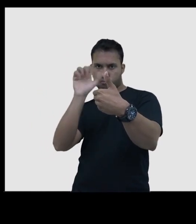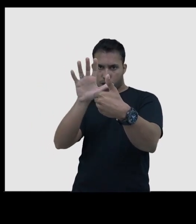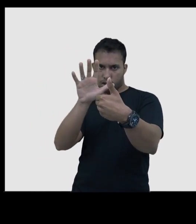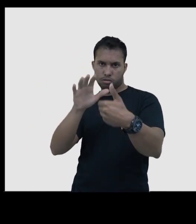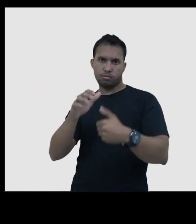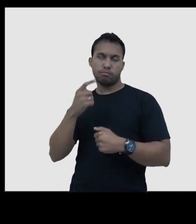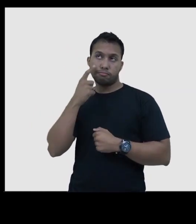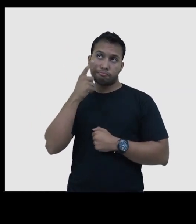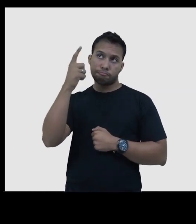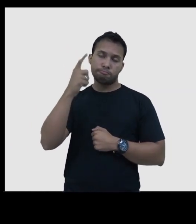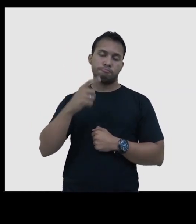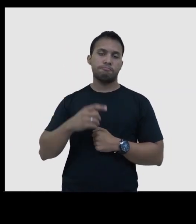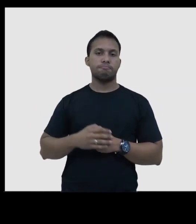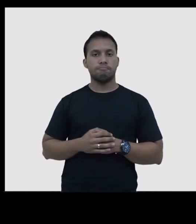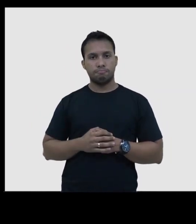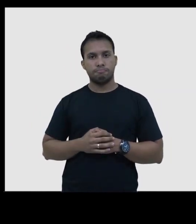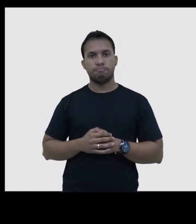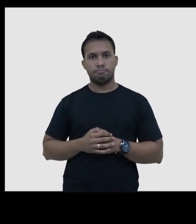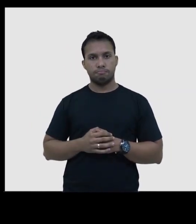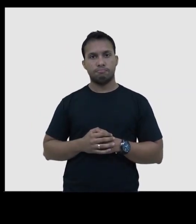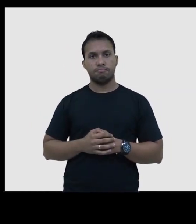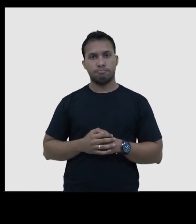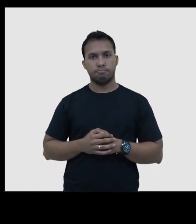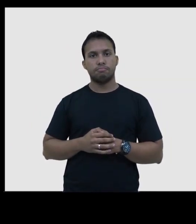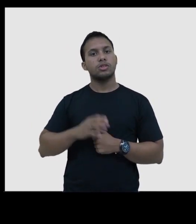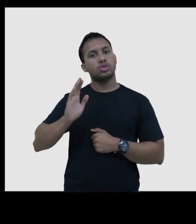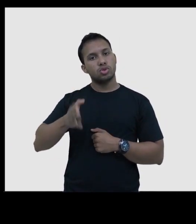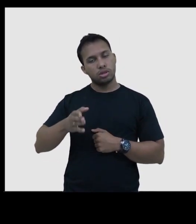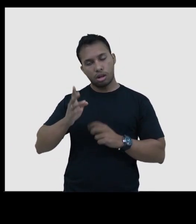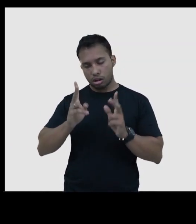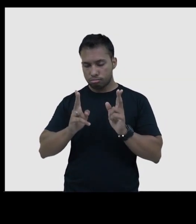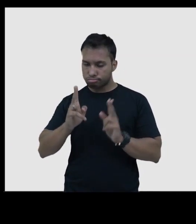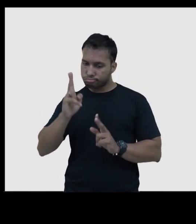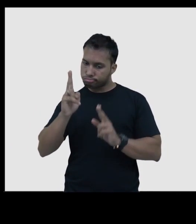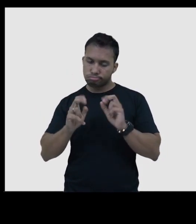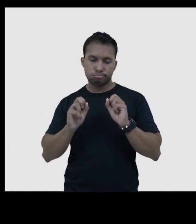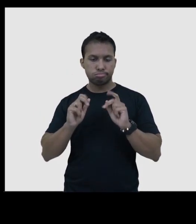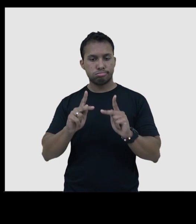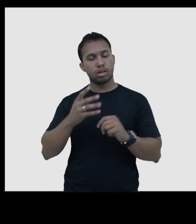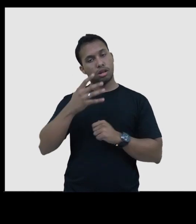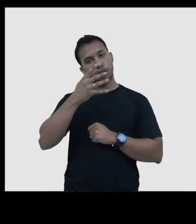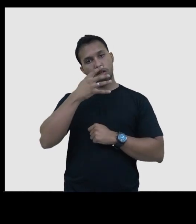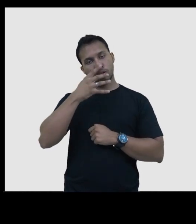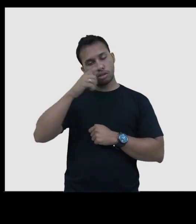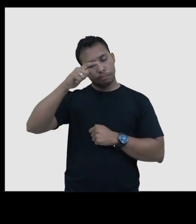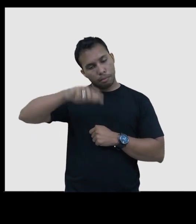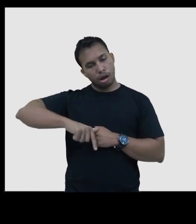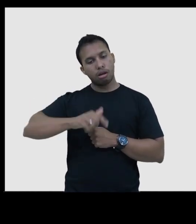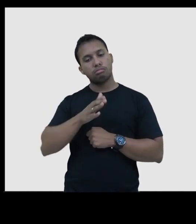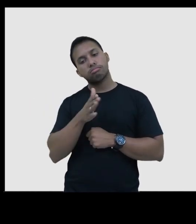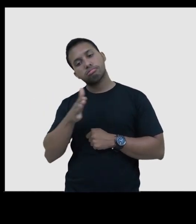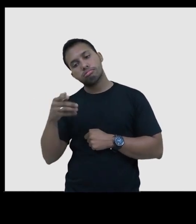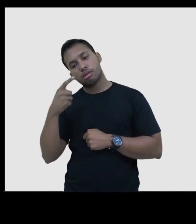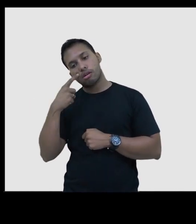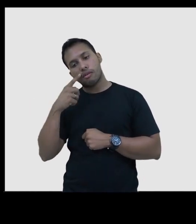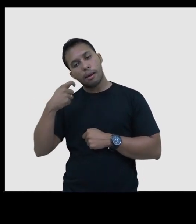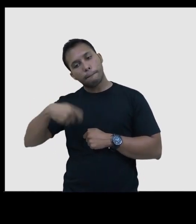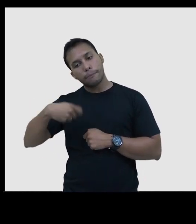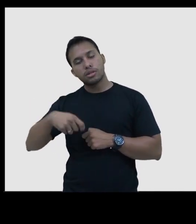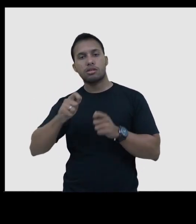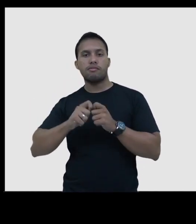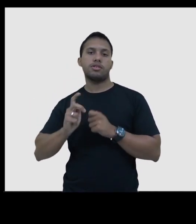Deep to Black. Vou clicar, arrastar e aplicar no ponto lá onde a gente demarcou com a agulha. Mais um trecho de